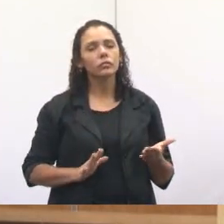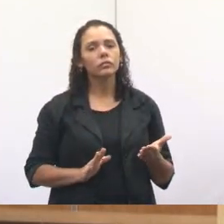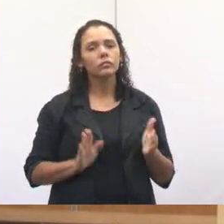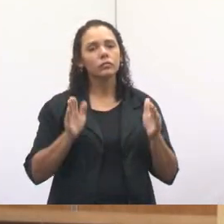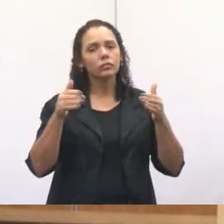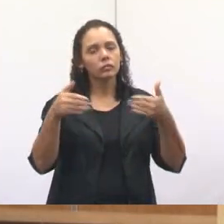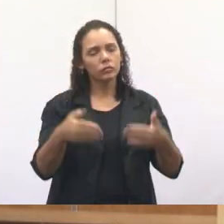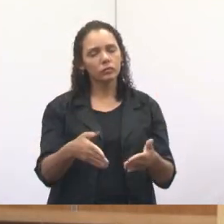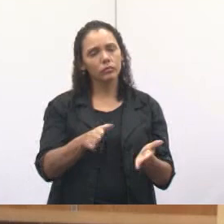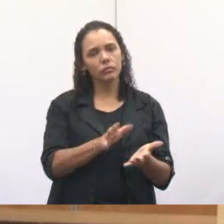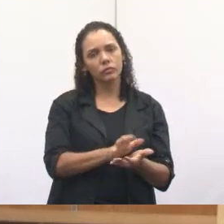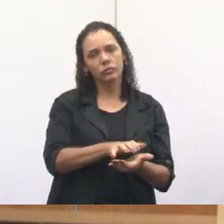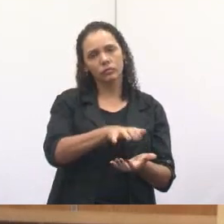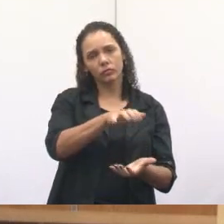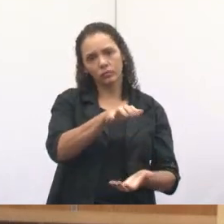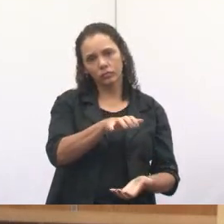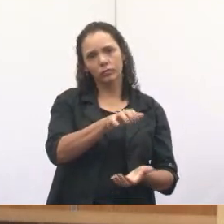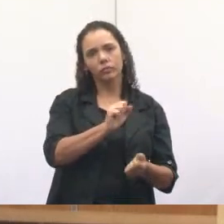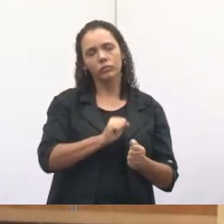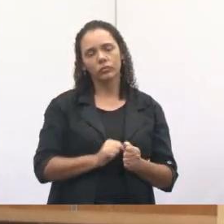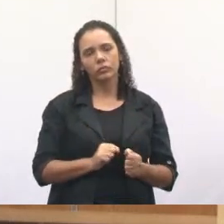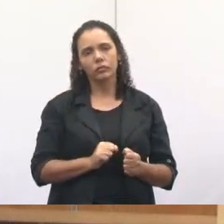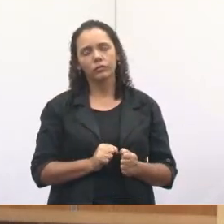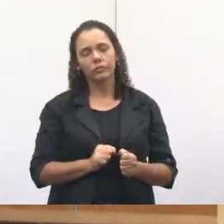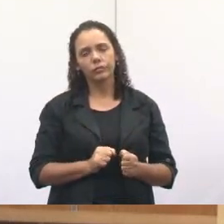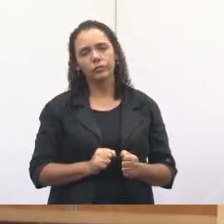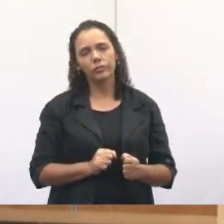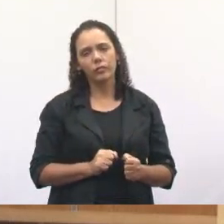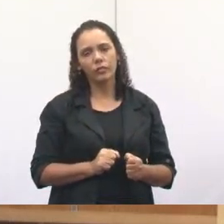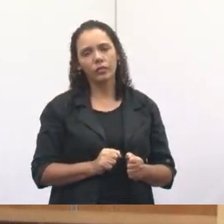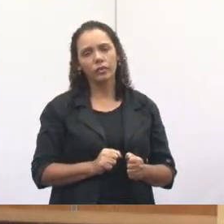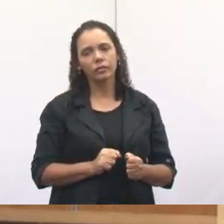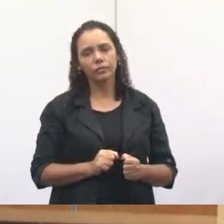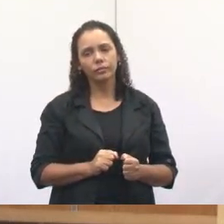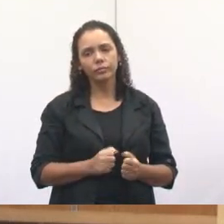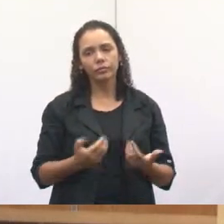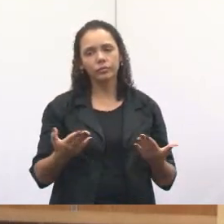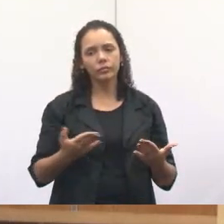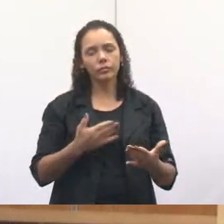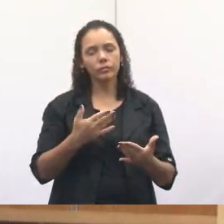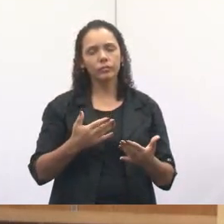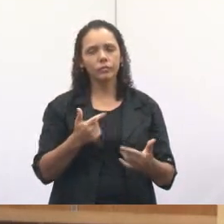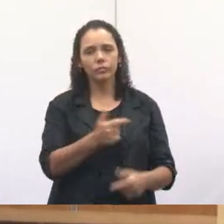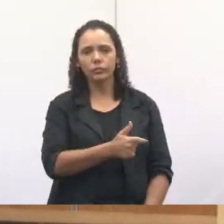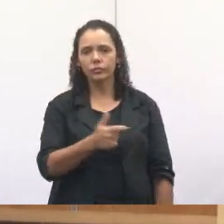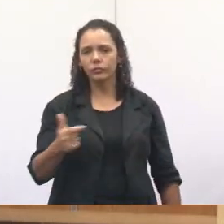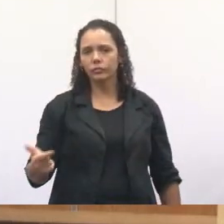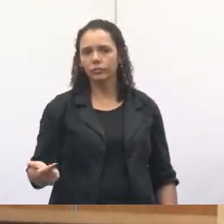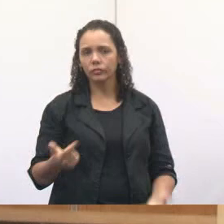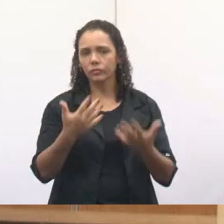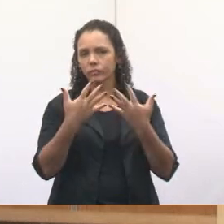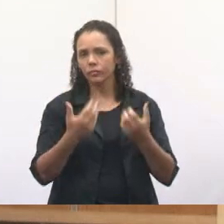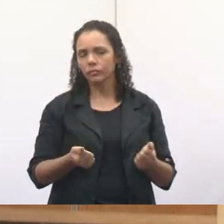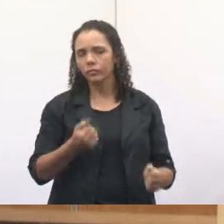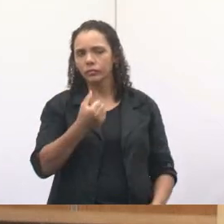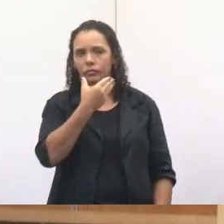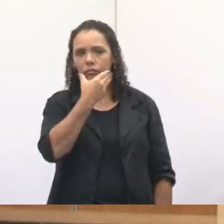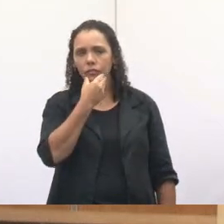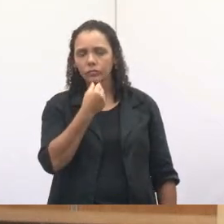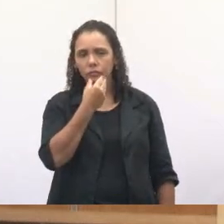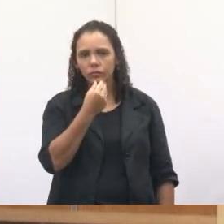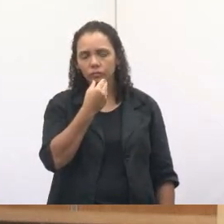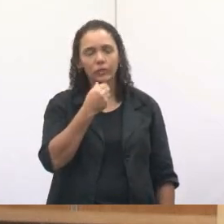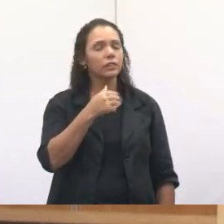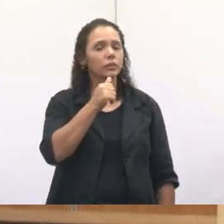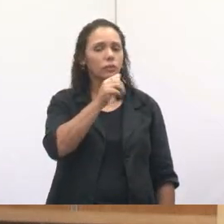destinadas especificamente para os nossos idosos. E essa semana eu recebi aqui a dona Josélia, né?